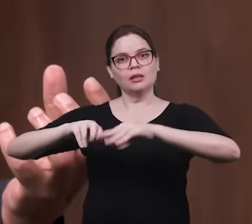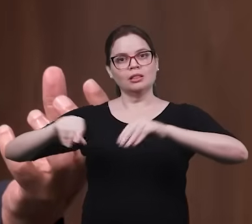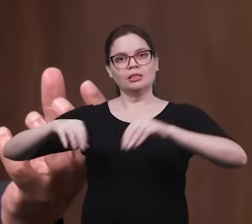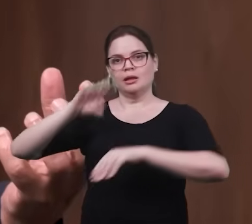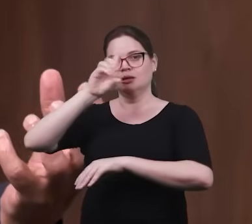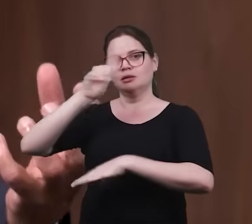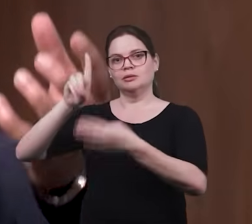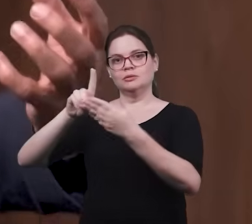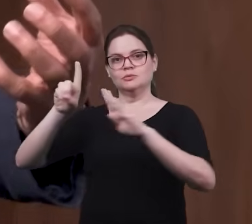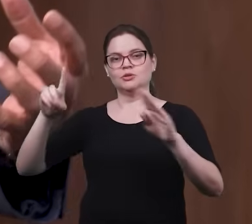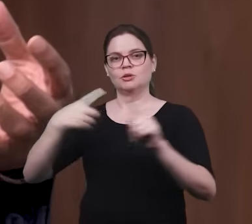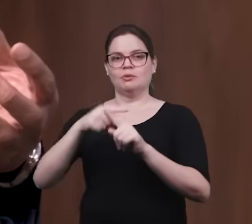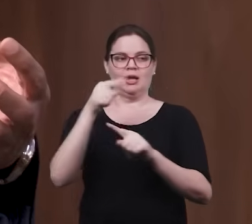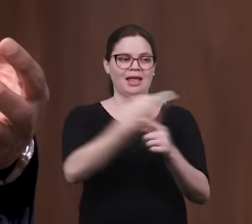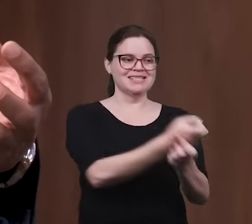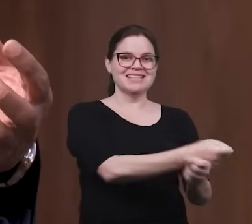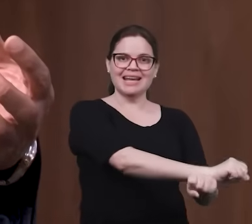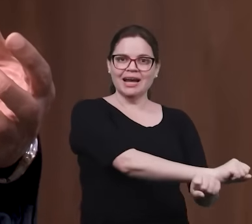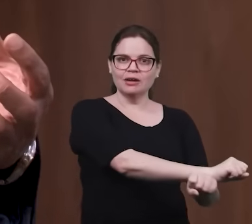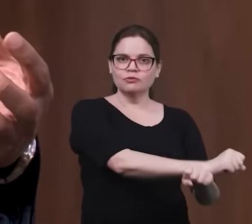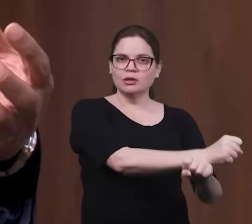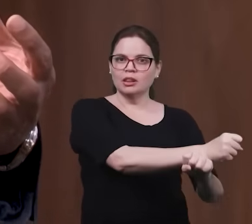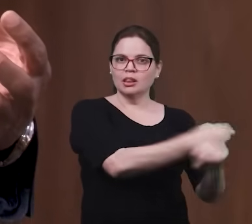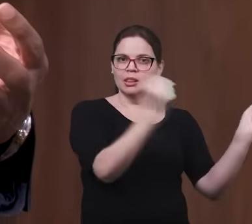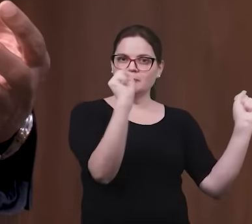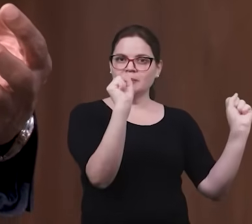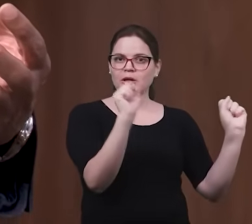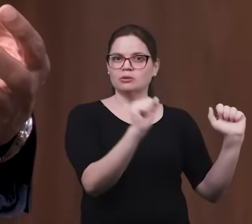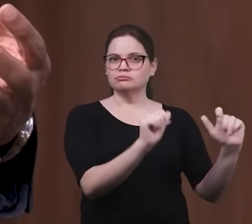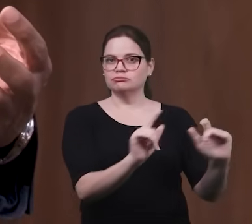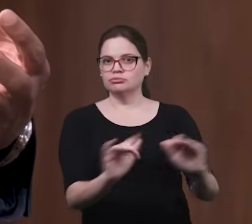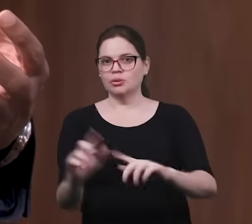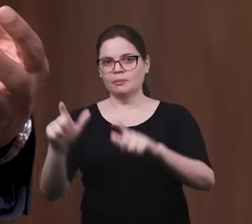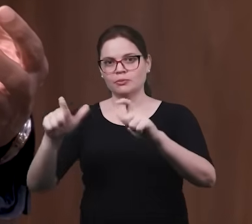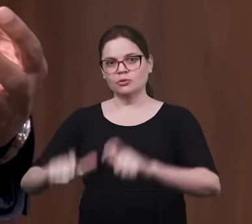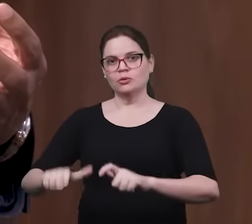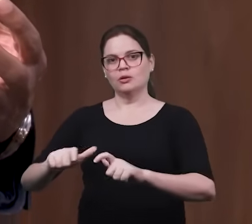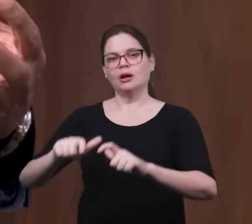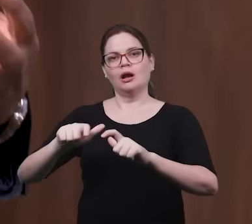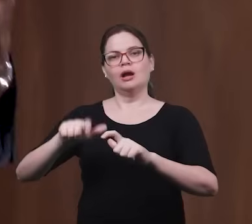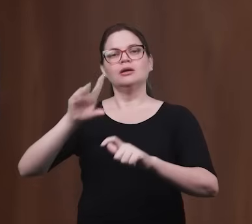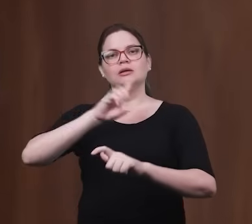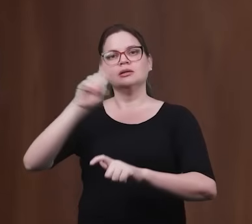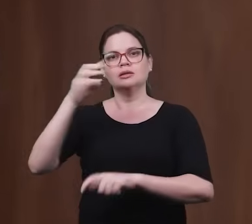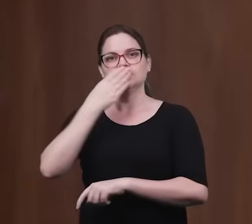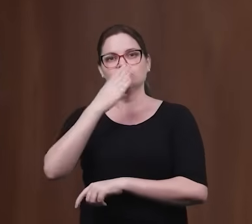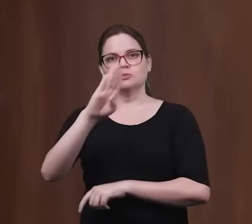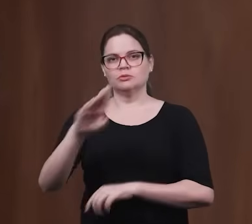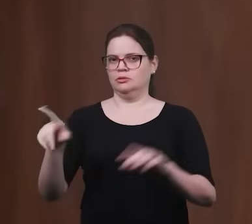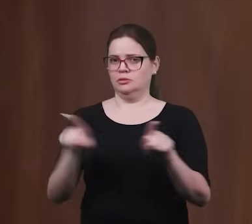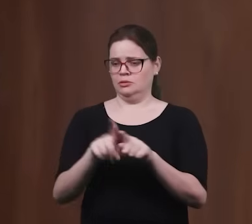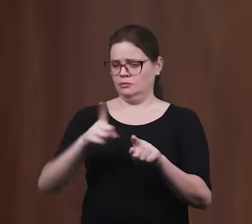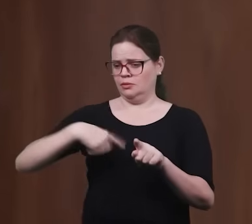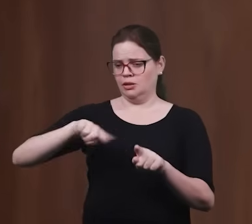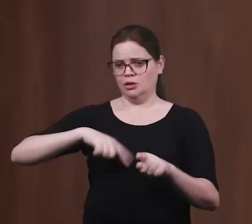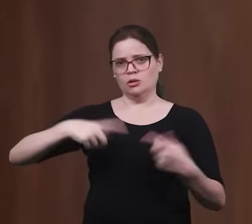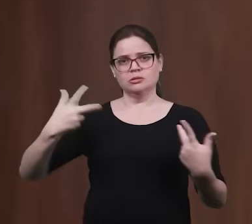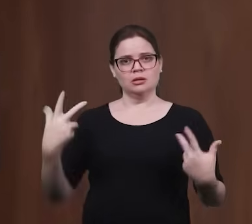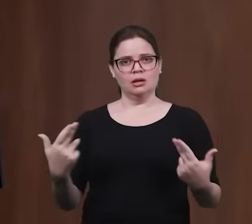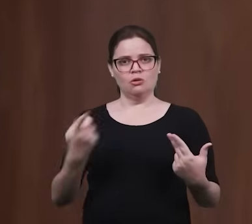escravidão, indo para a Terra Prometida. A nossa história não é diferente. Nós saímos da escravidão do